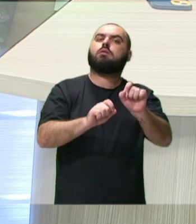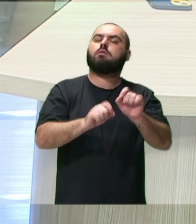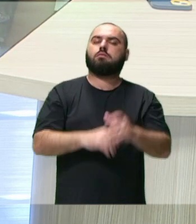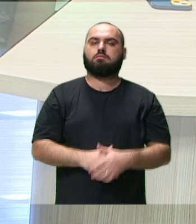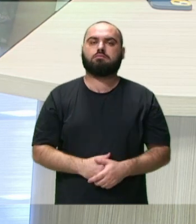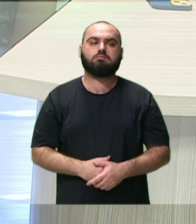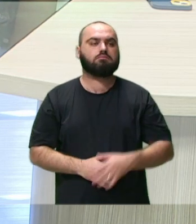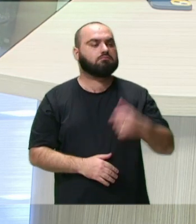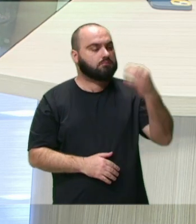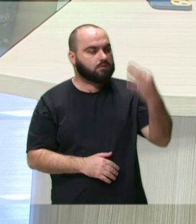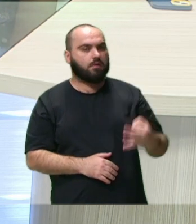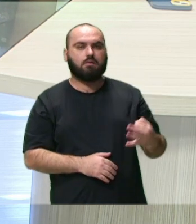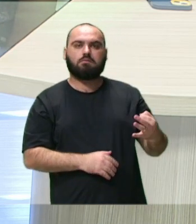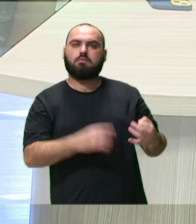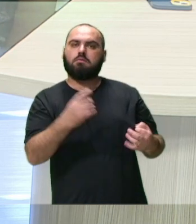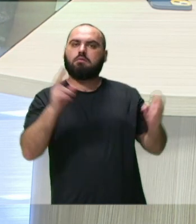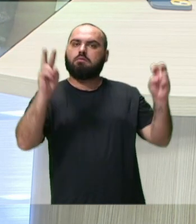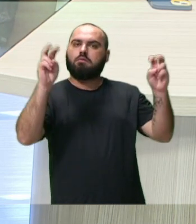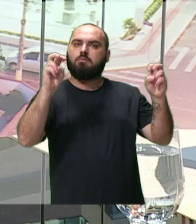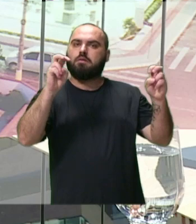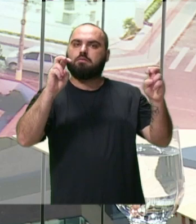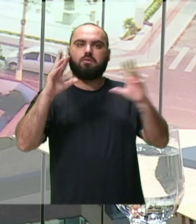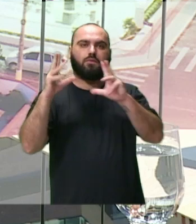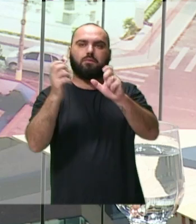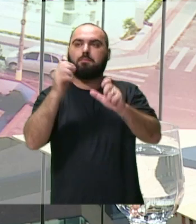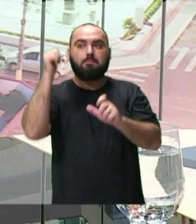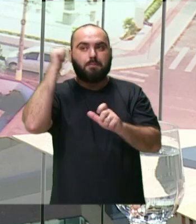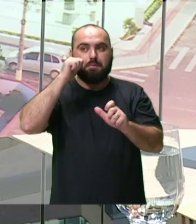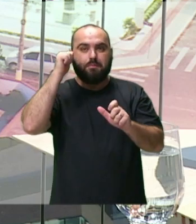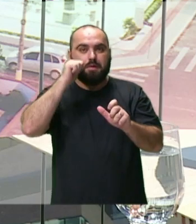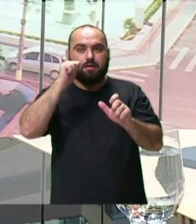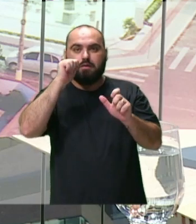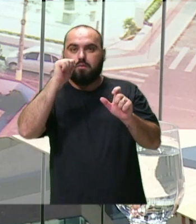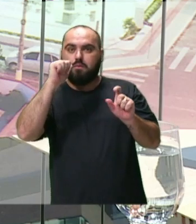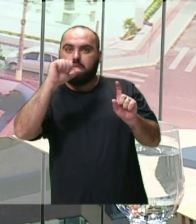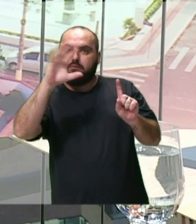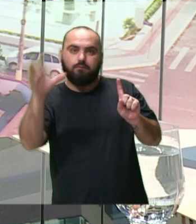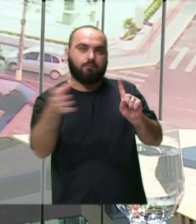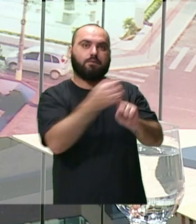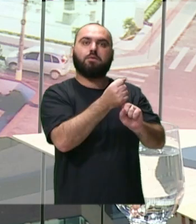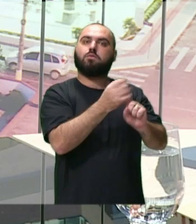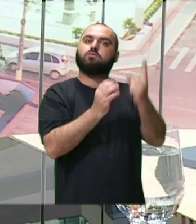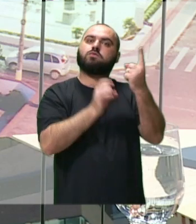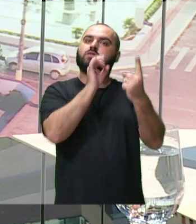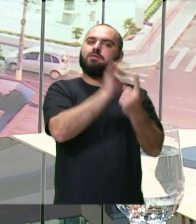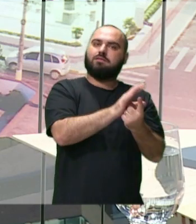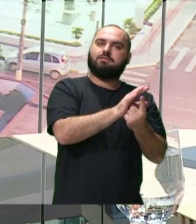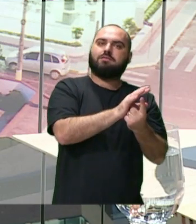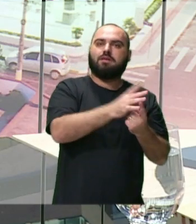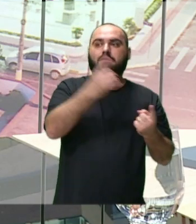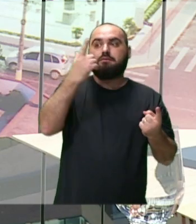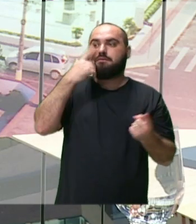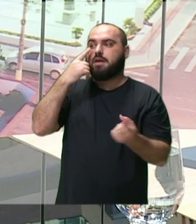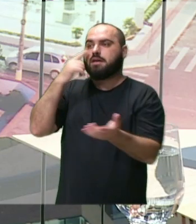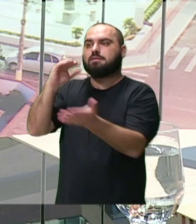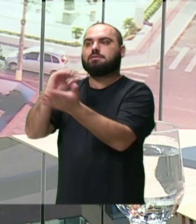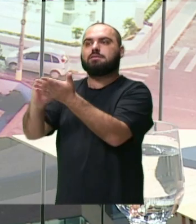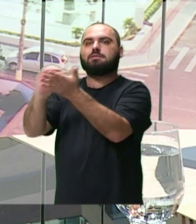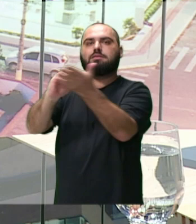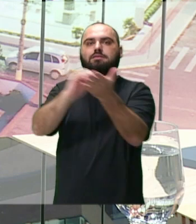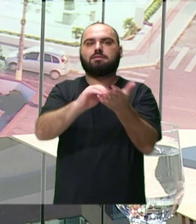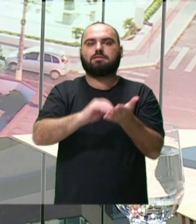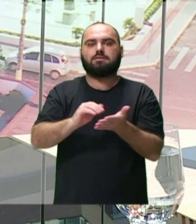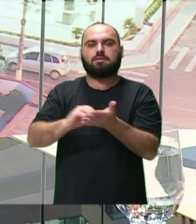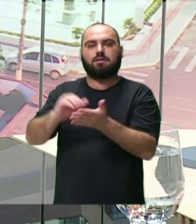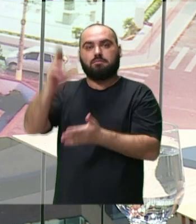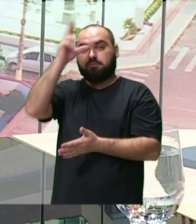na hora que a gente centraliza, a gente torna ele importante. A gente vê muito isso, por exemplo, nas secretarias que são montadas num governo, numa